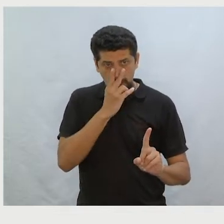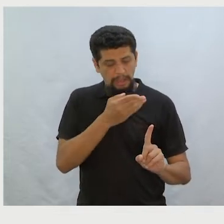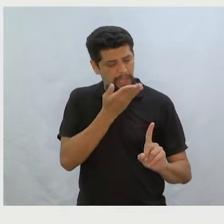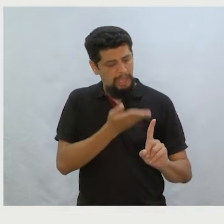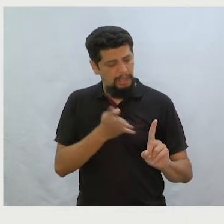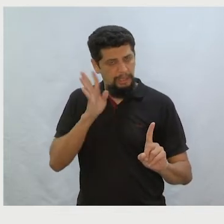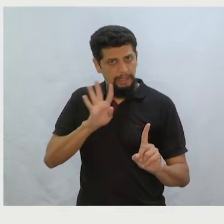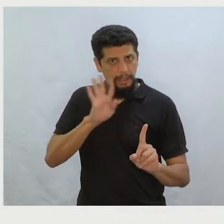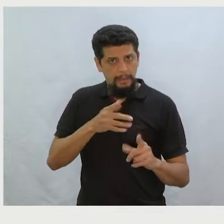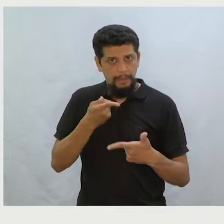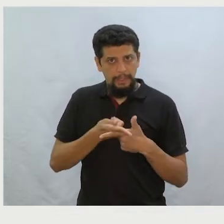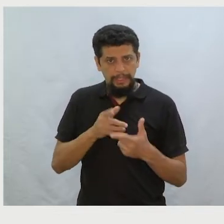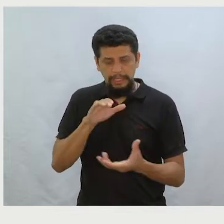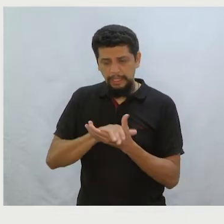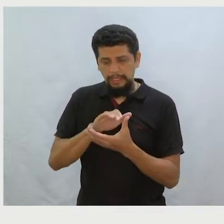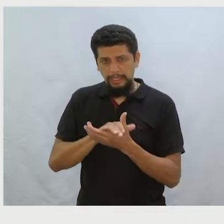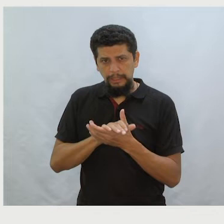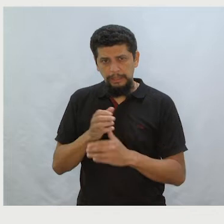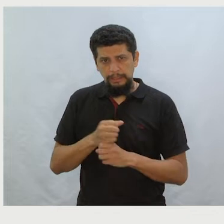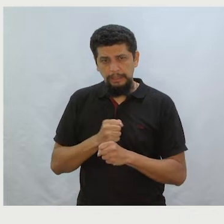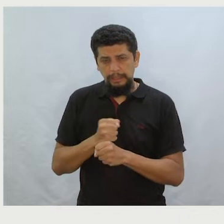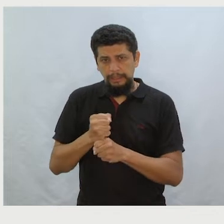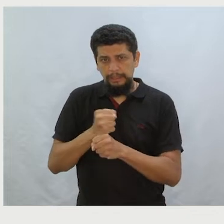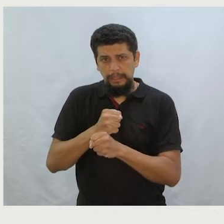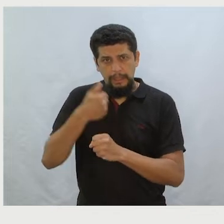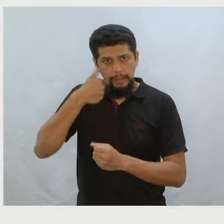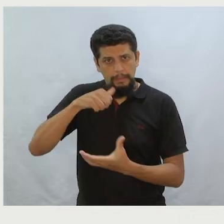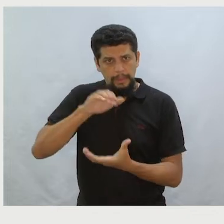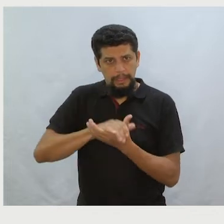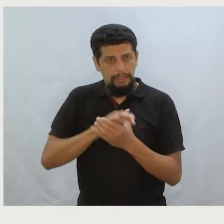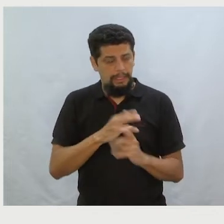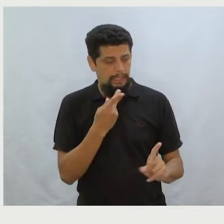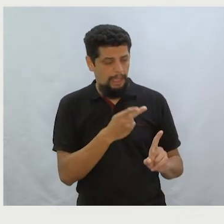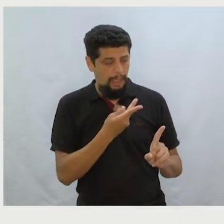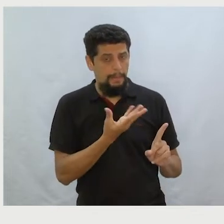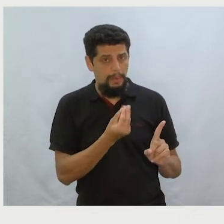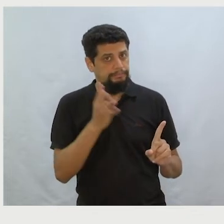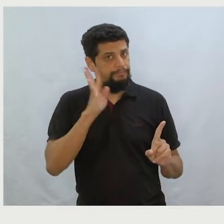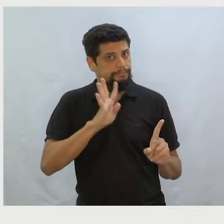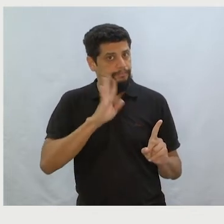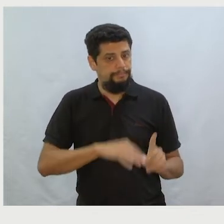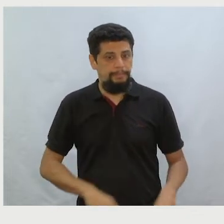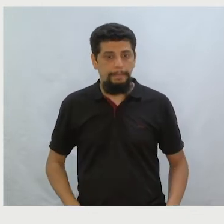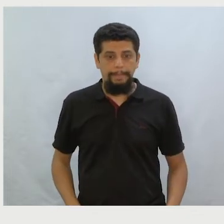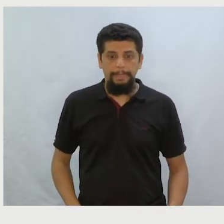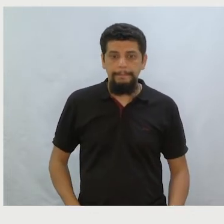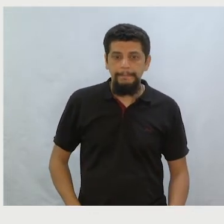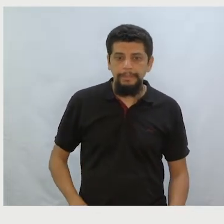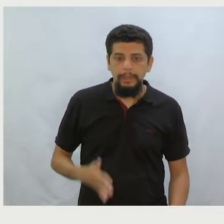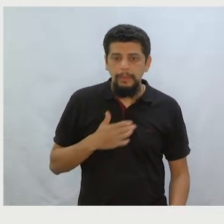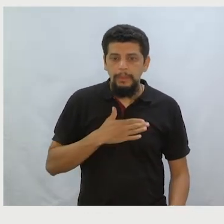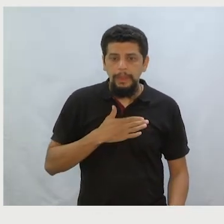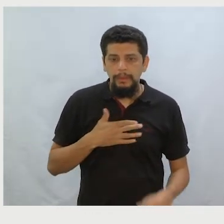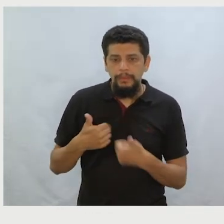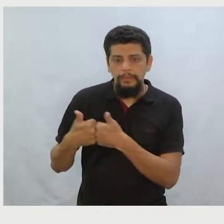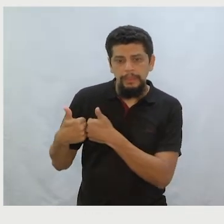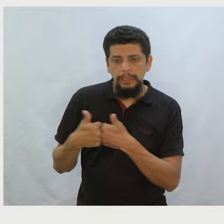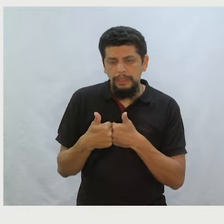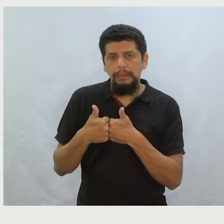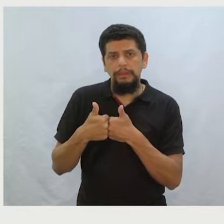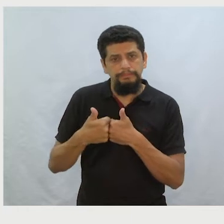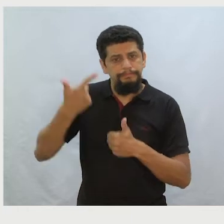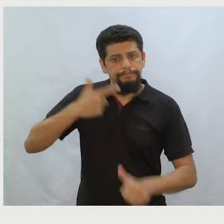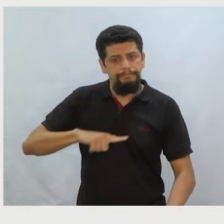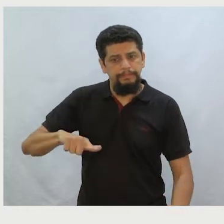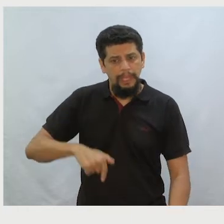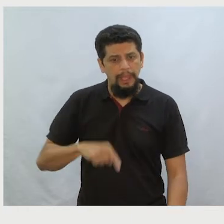deve ser legal porque está casado há um tempão com a mulher dele que é bem legal predicado o meu vizinho